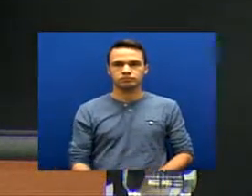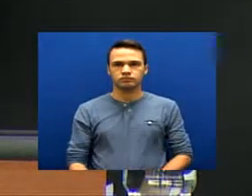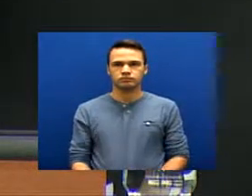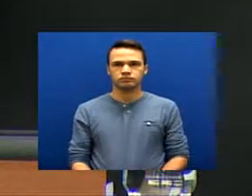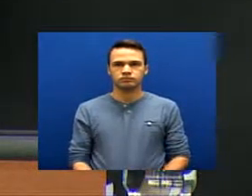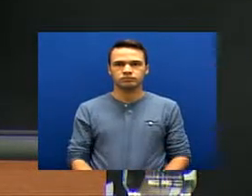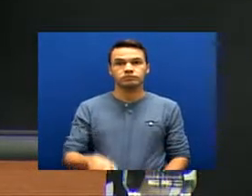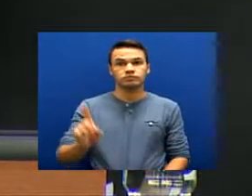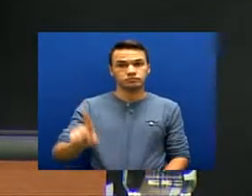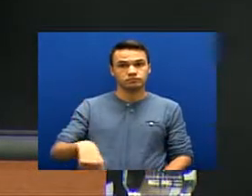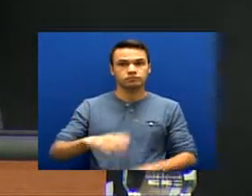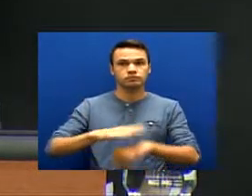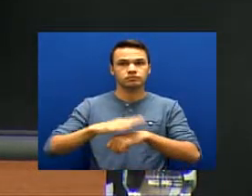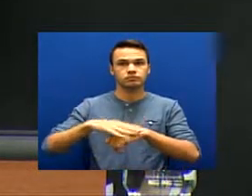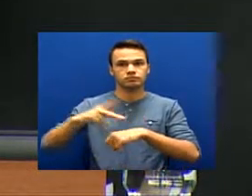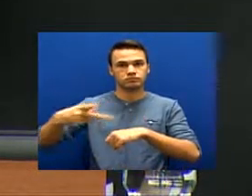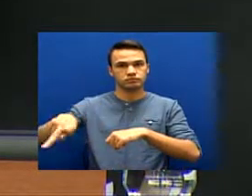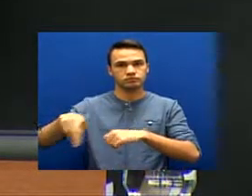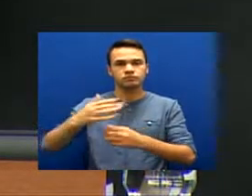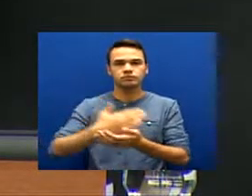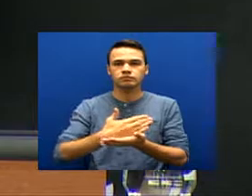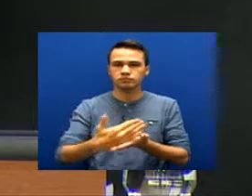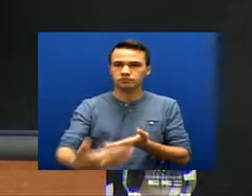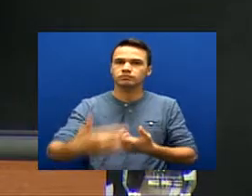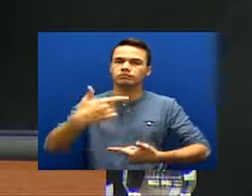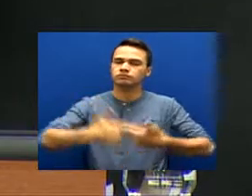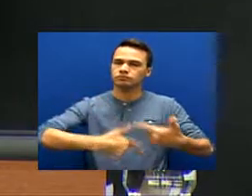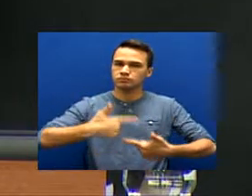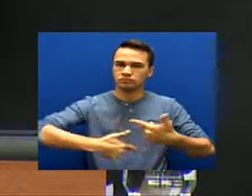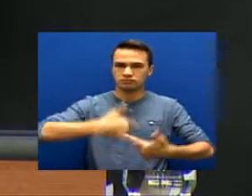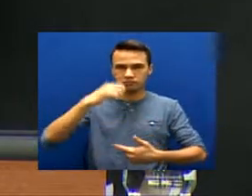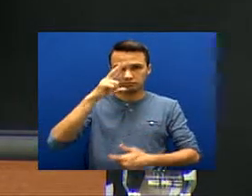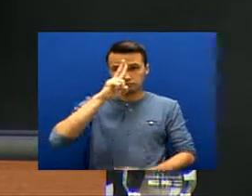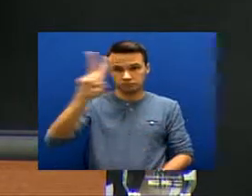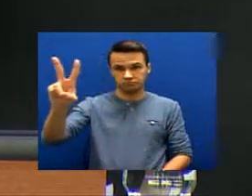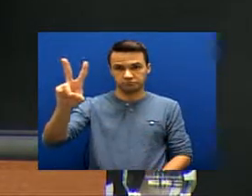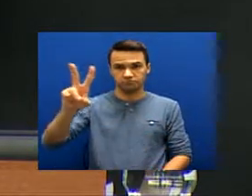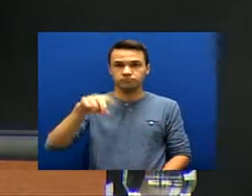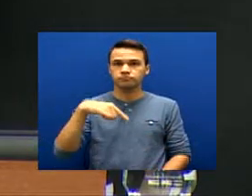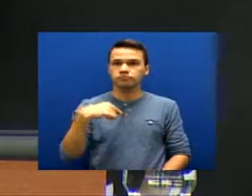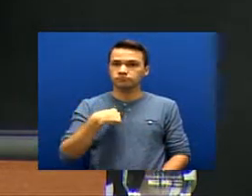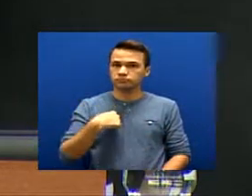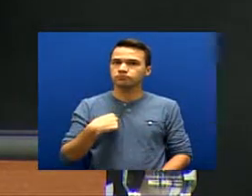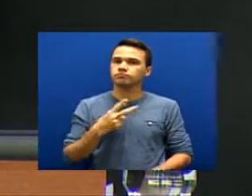Nós começamos, chegou ano passado, assumiu a primeira Igreja Batista Central,